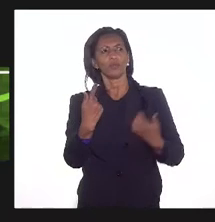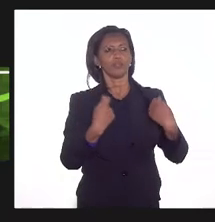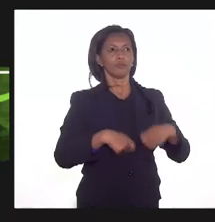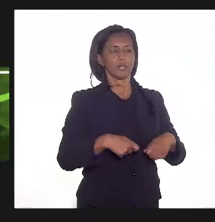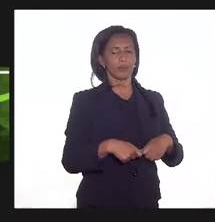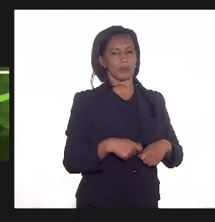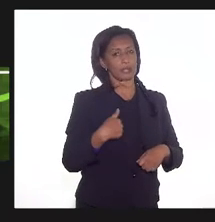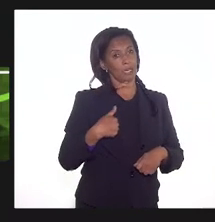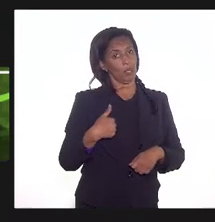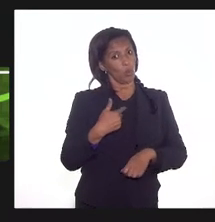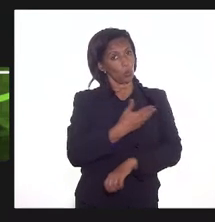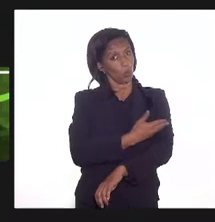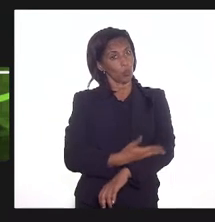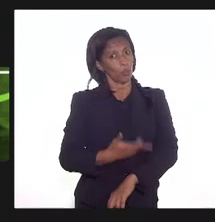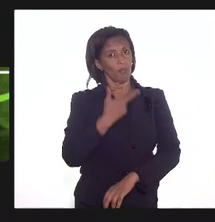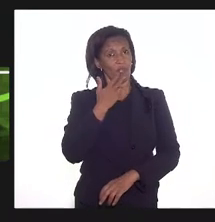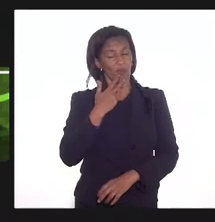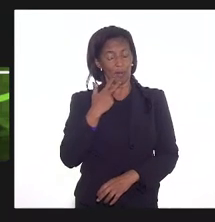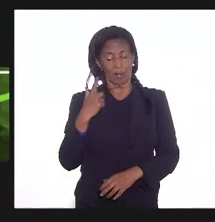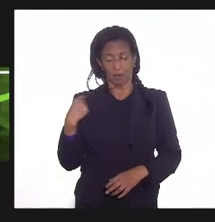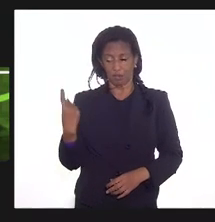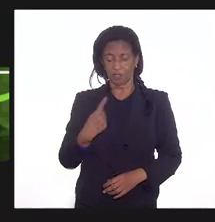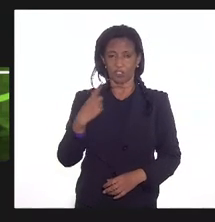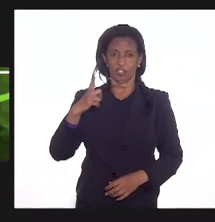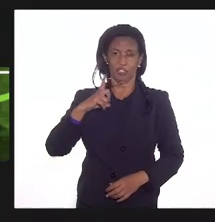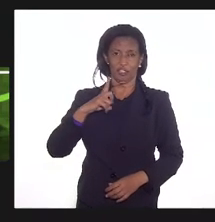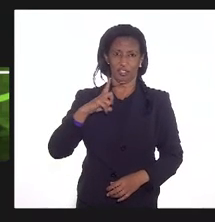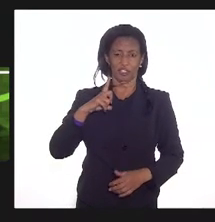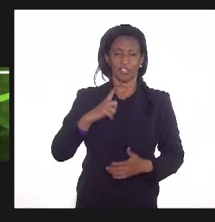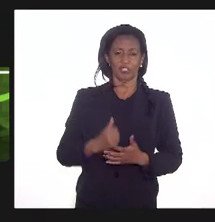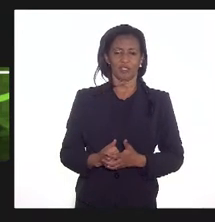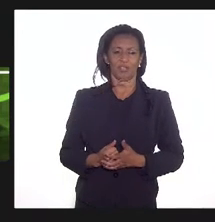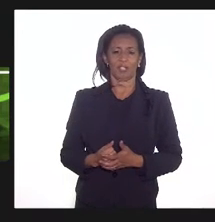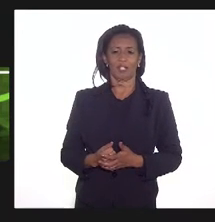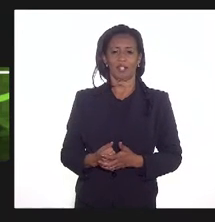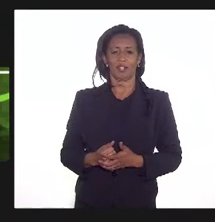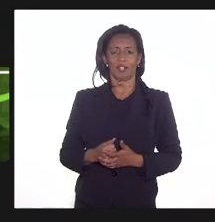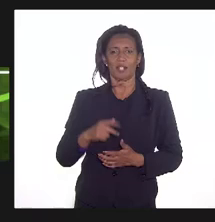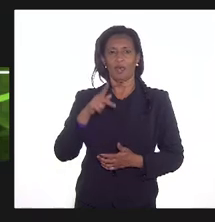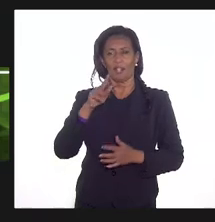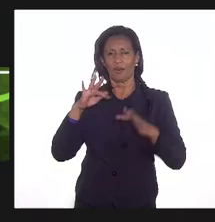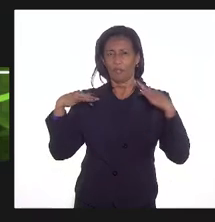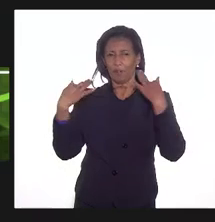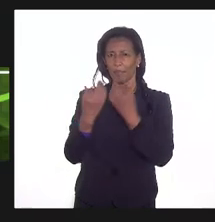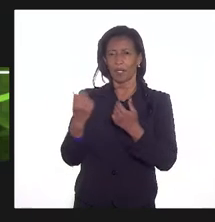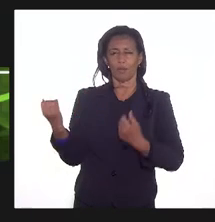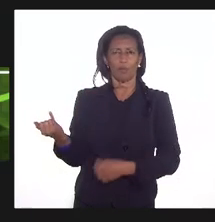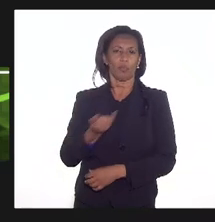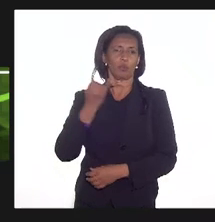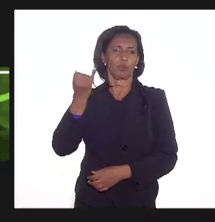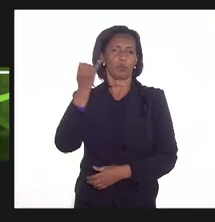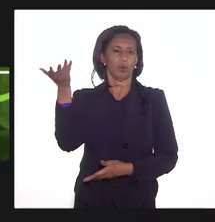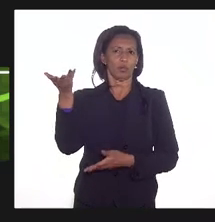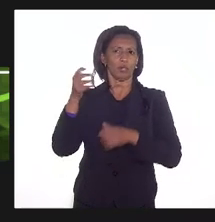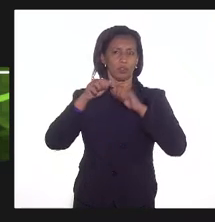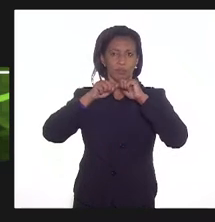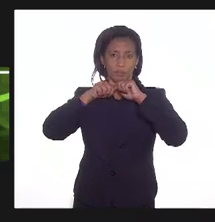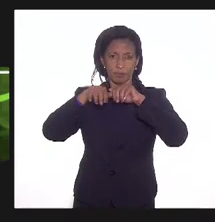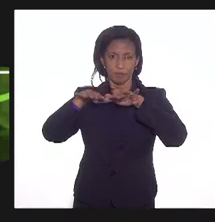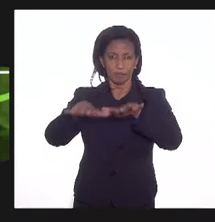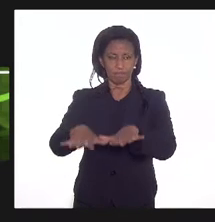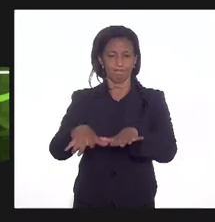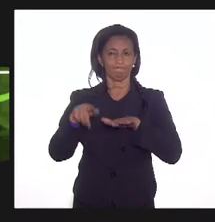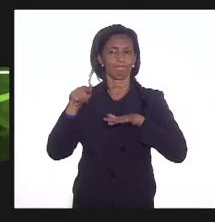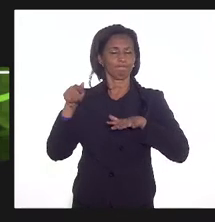dizer que a gente tem os a arte foi muito importante né nesse momento de pandemia né ela foi